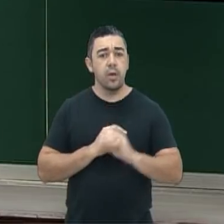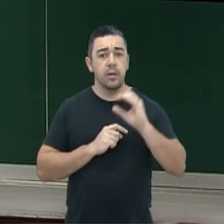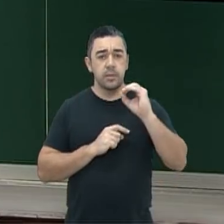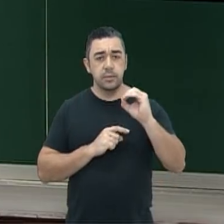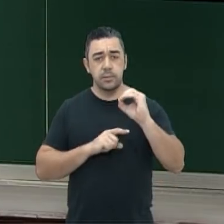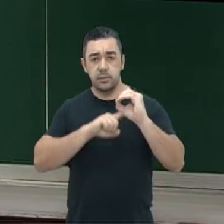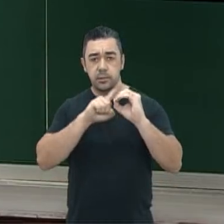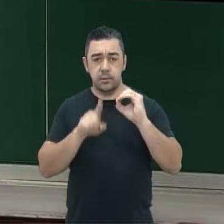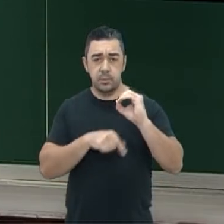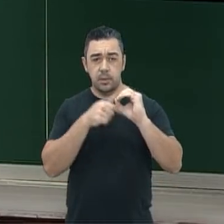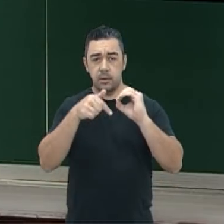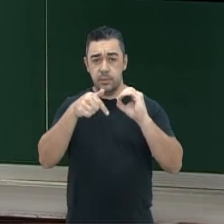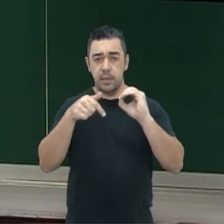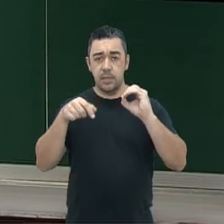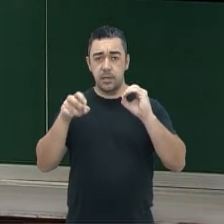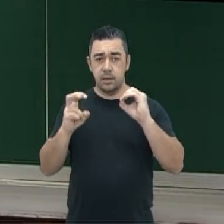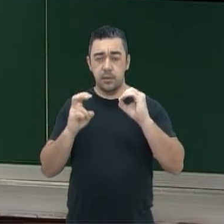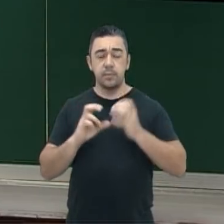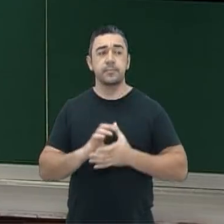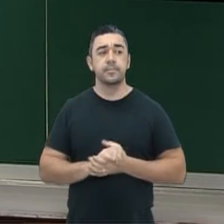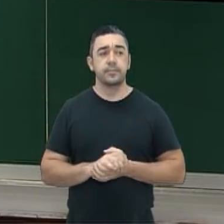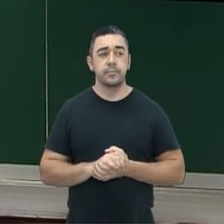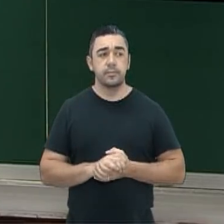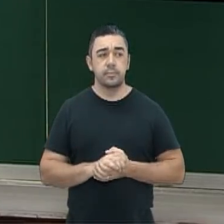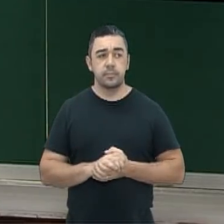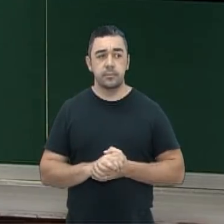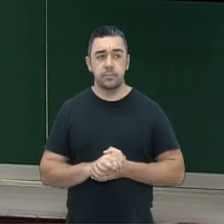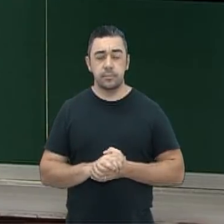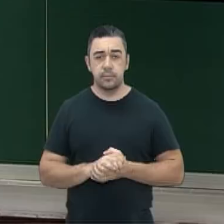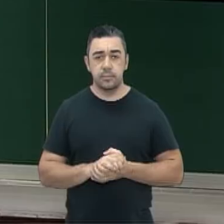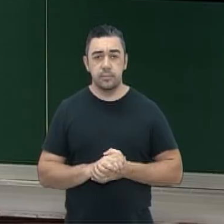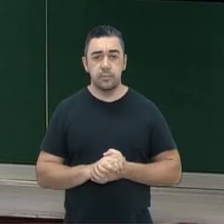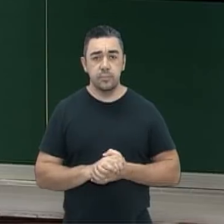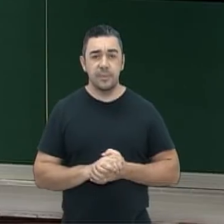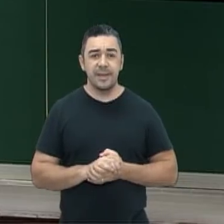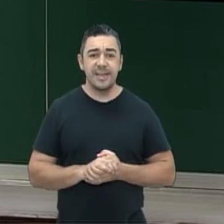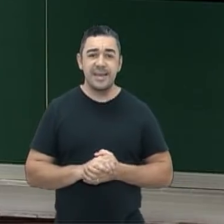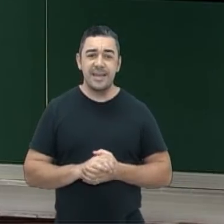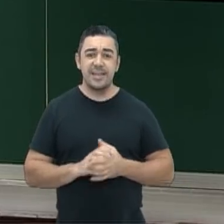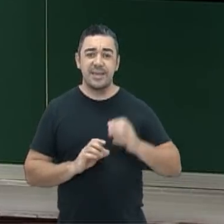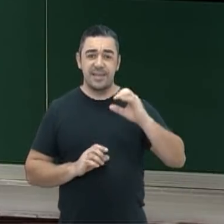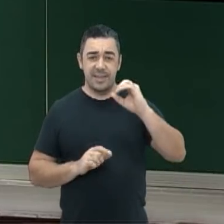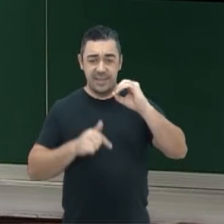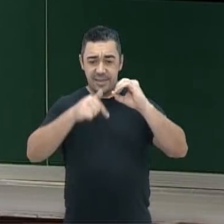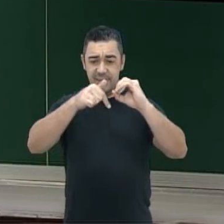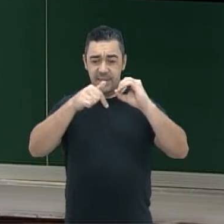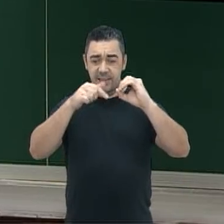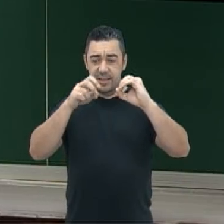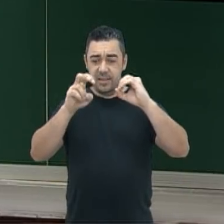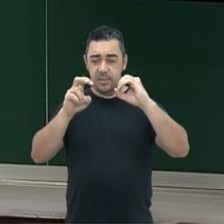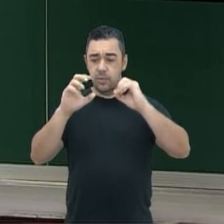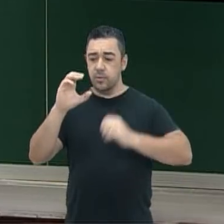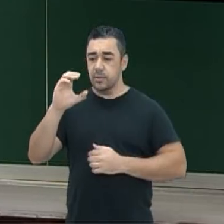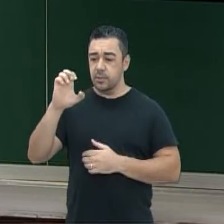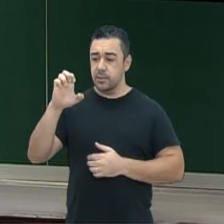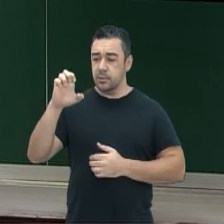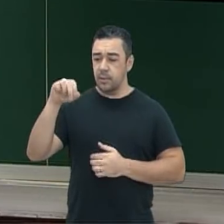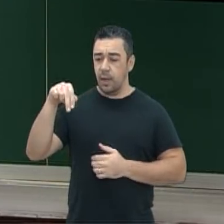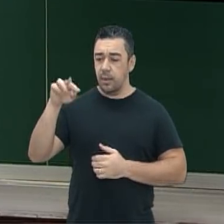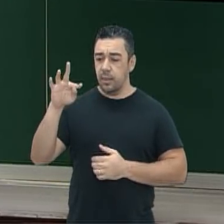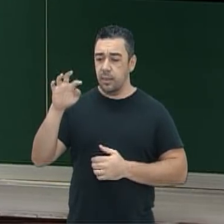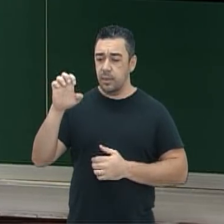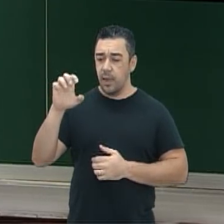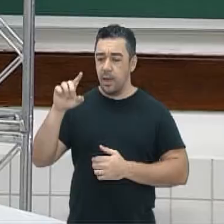deu o quê? Como é que eu leio esse número aqui? 75 centésimos. Muito